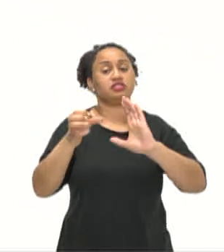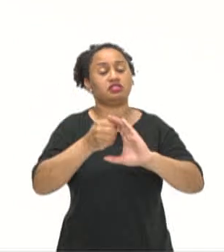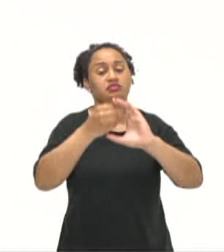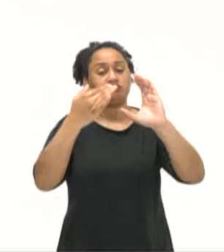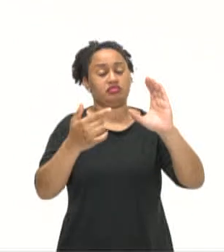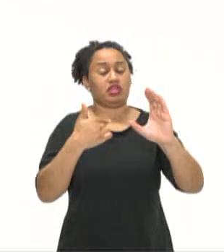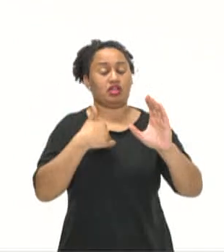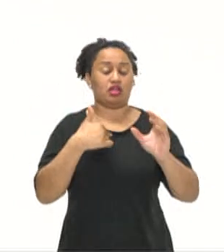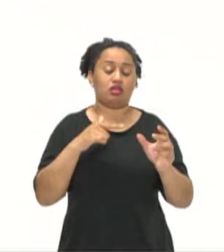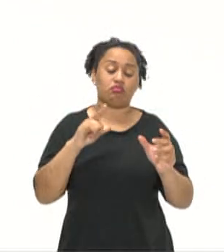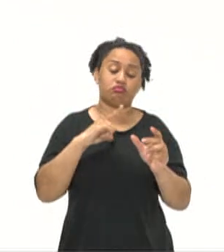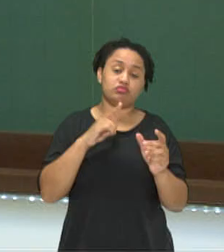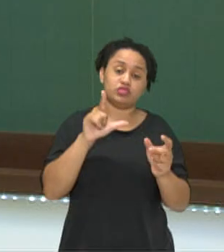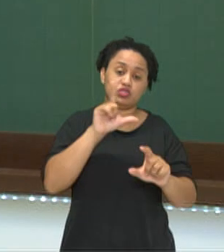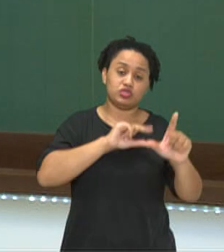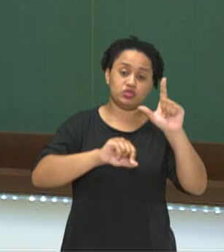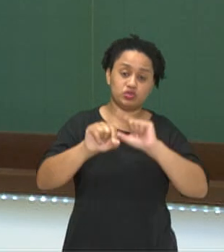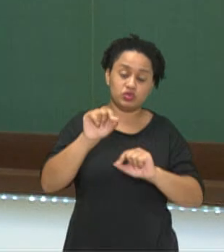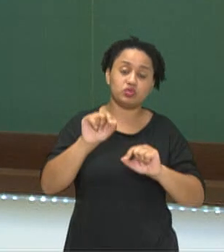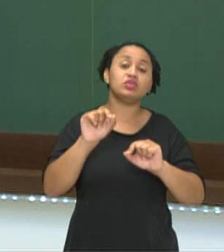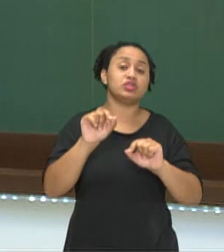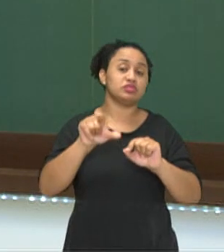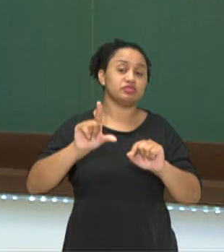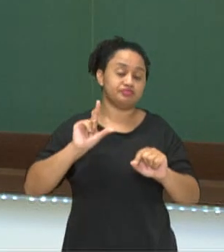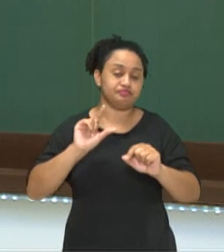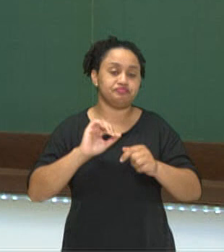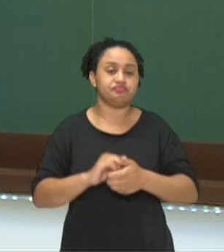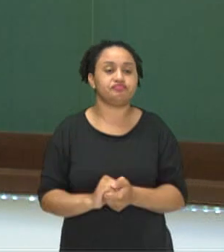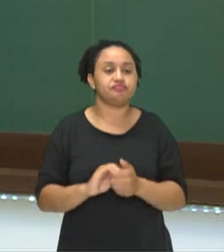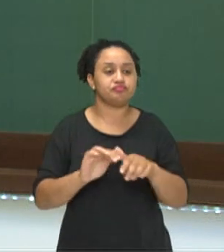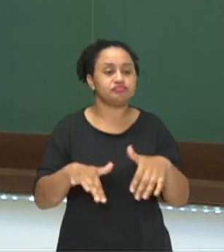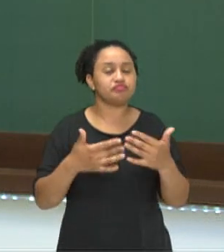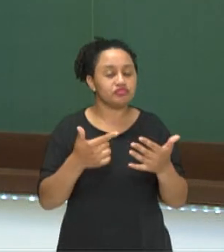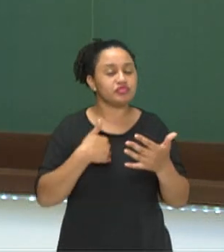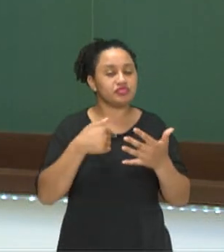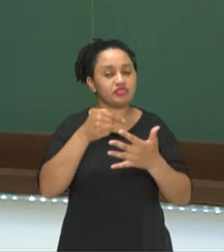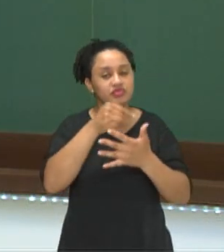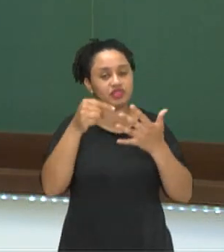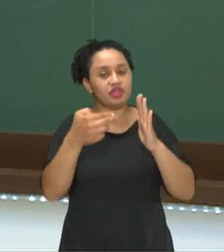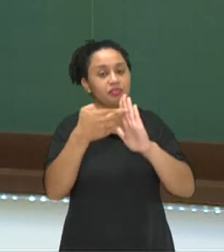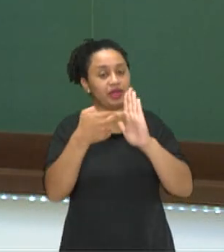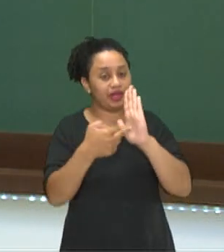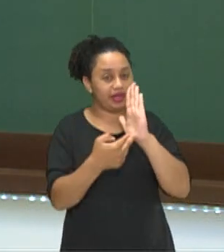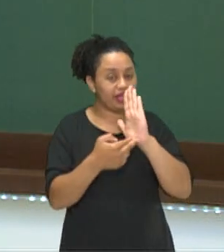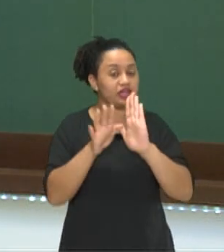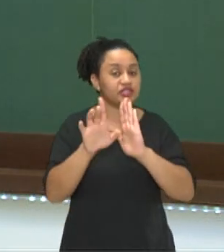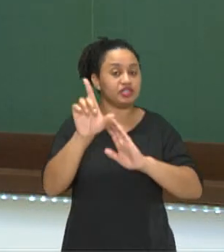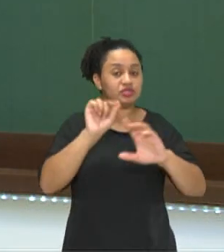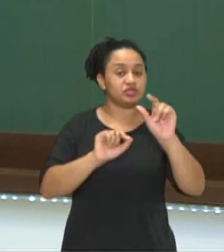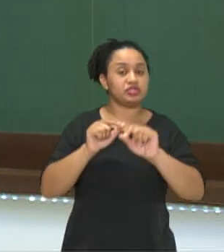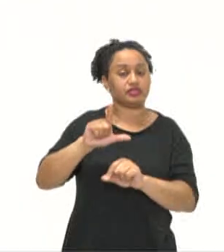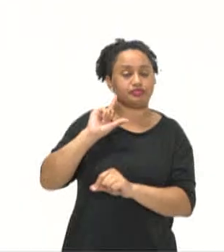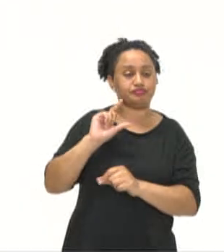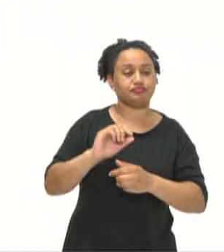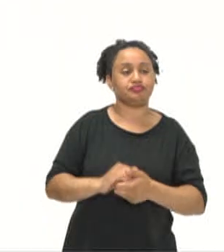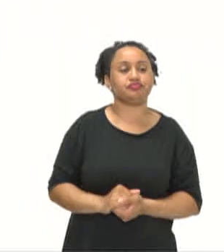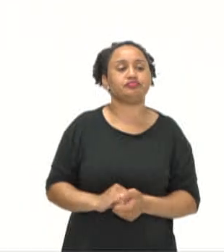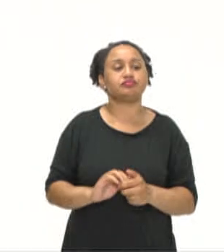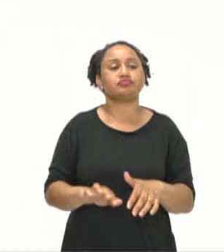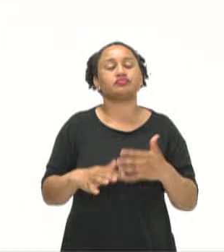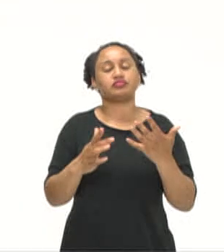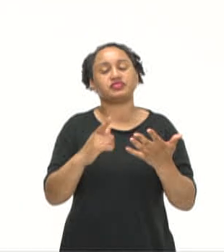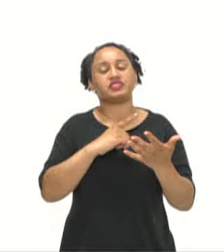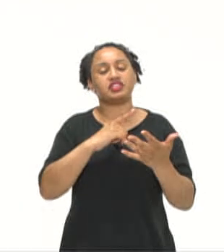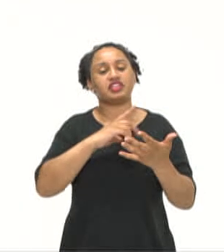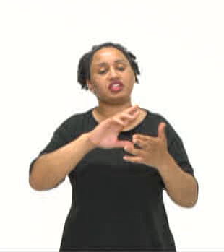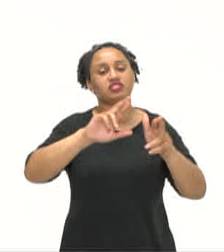que eu tenha escolhido previamente, ou seja, um critério estabelecido previamente. E aqui, ó, apesar de